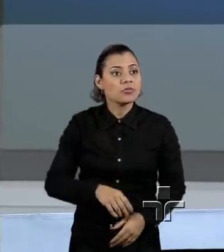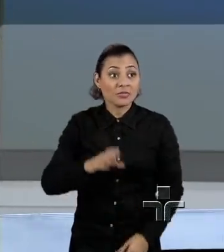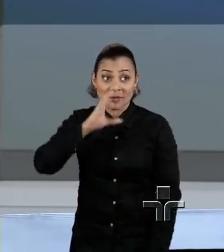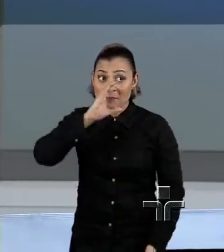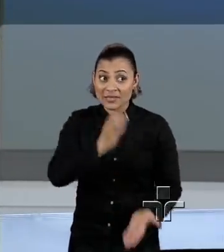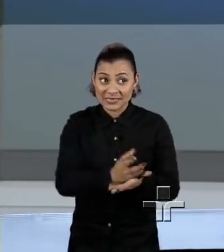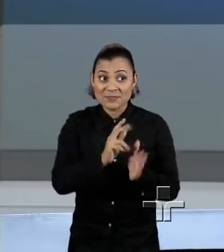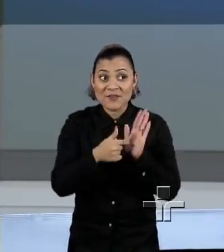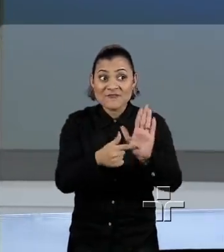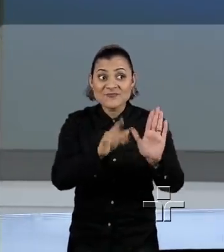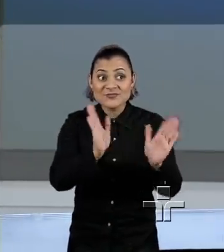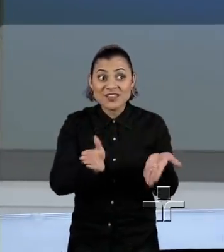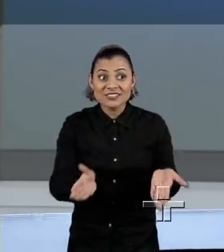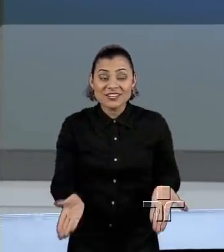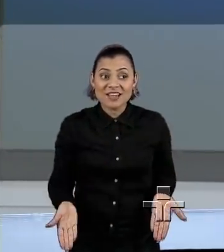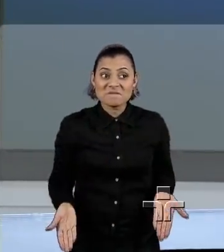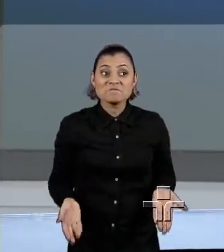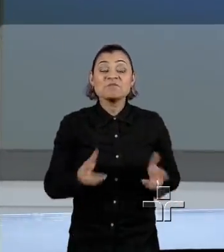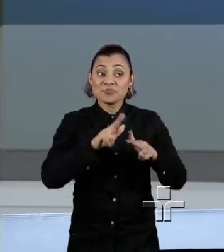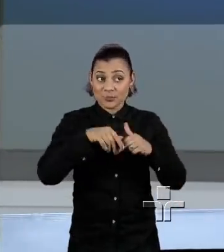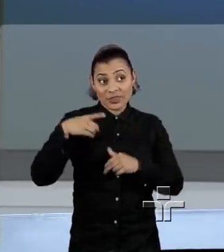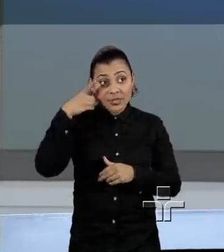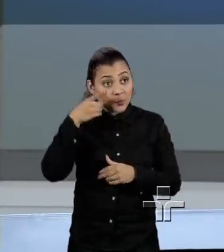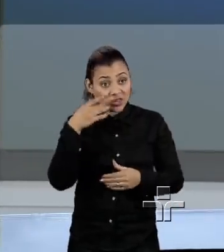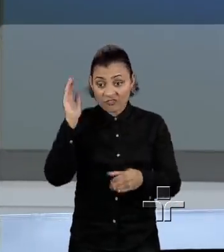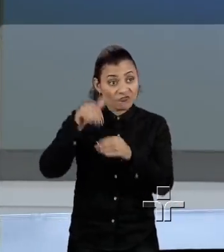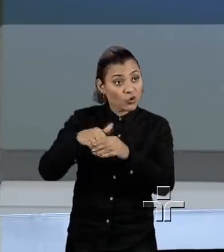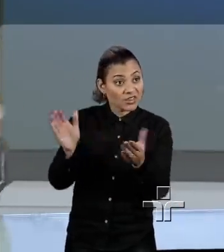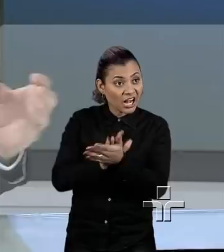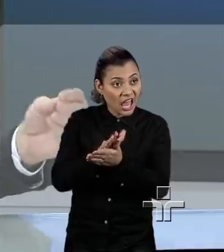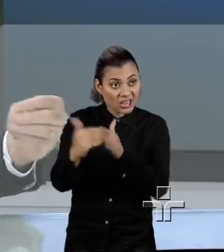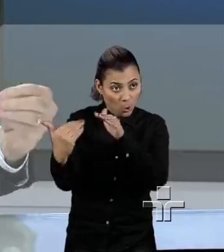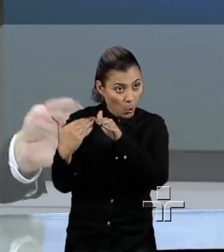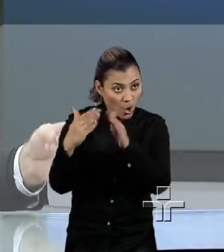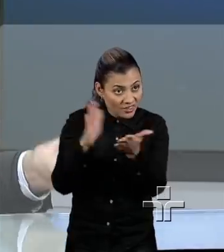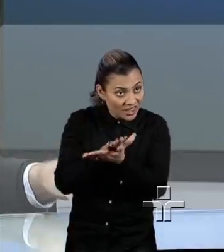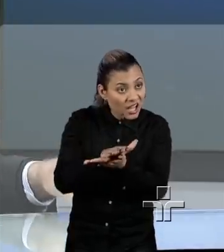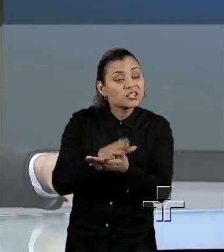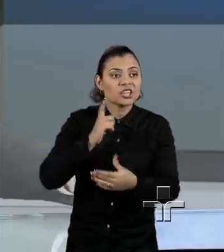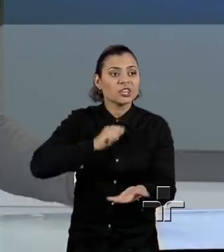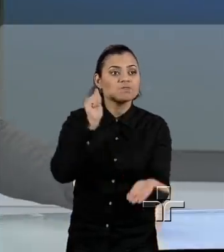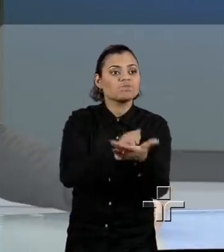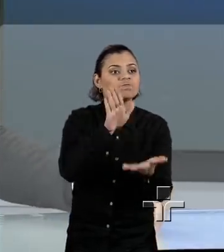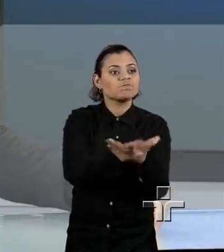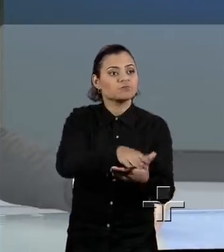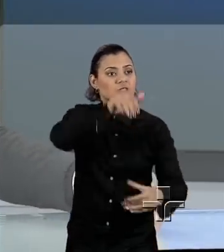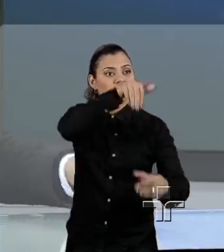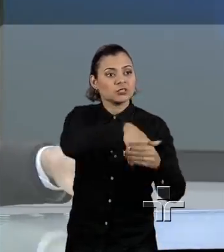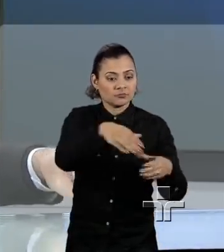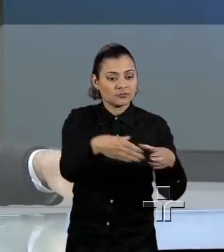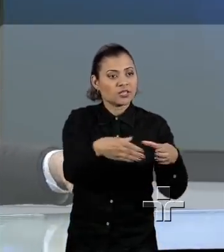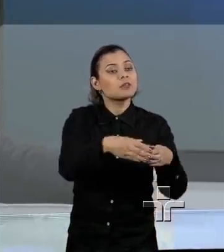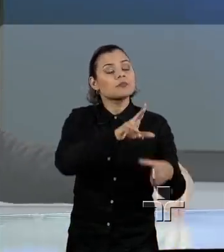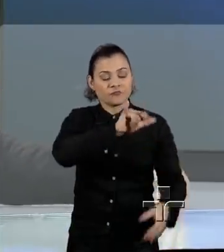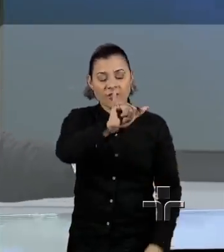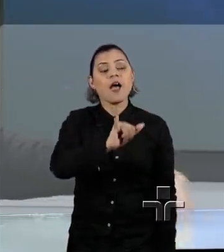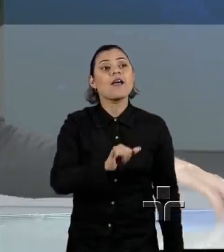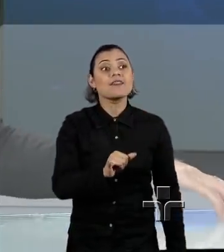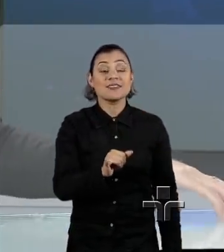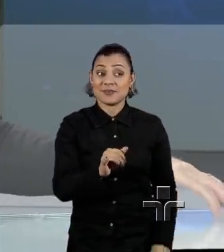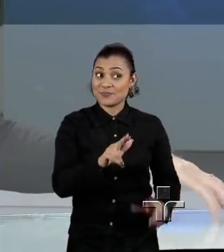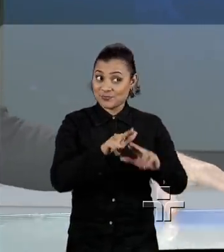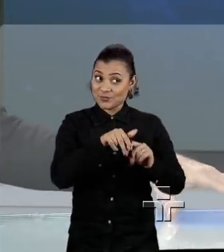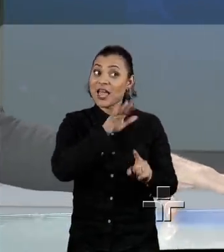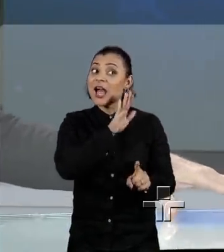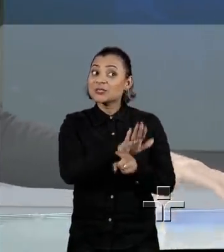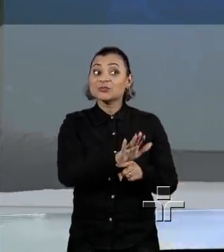você estabelece uma punição. Aquele deputado que não votar a favor tem algum tipo de punição dentro do partido que vai ser estabelecido. Isso ajuda muito. Você tem um